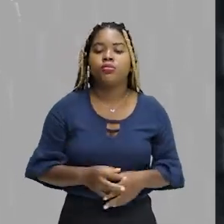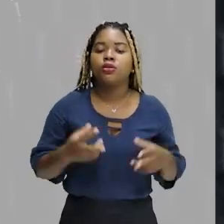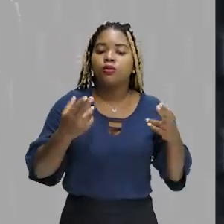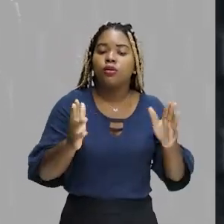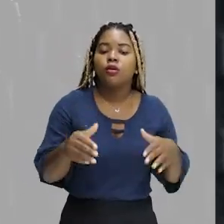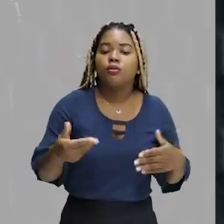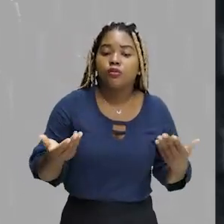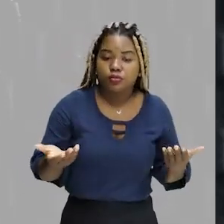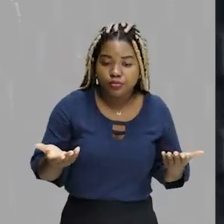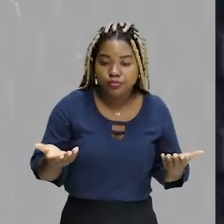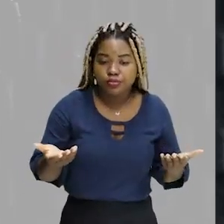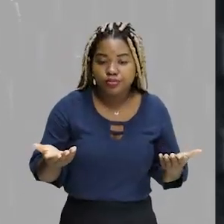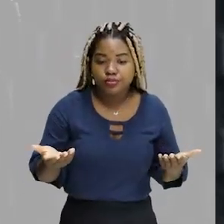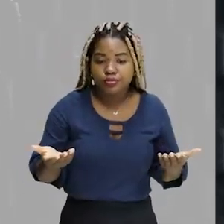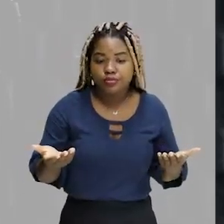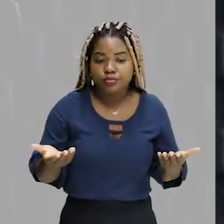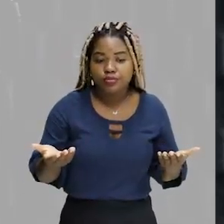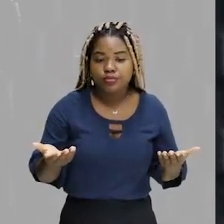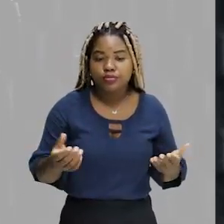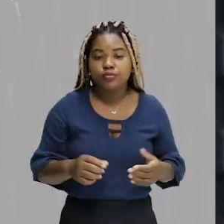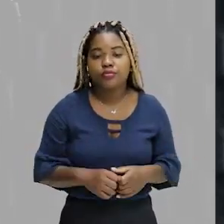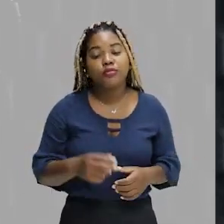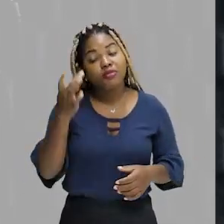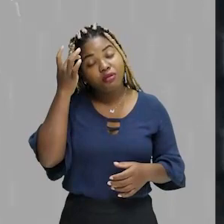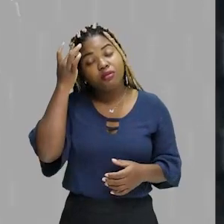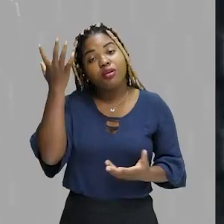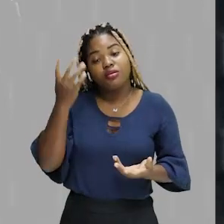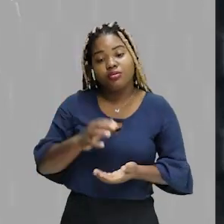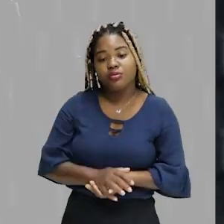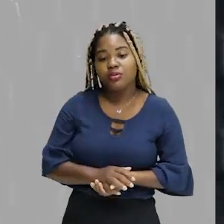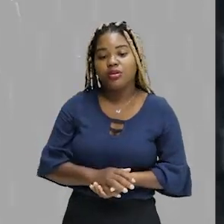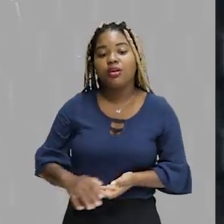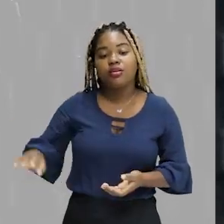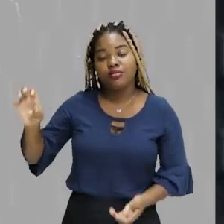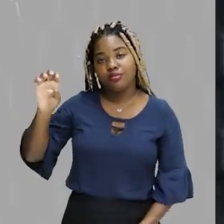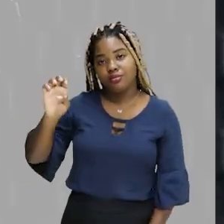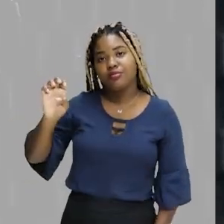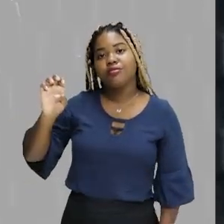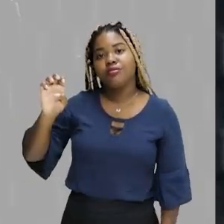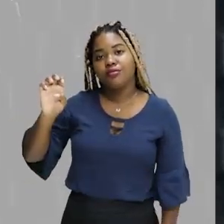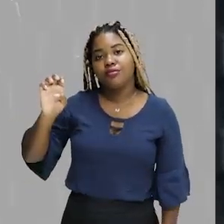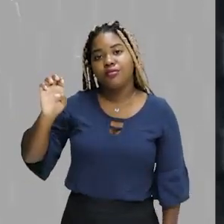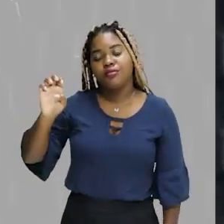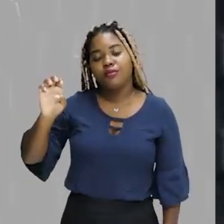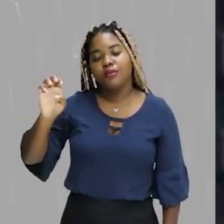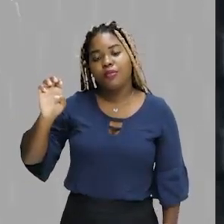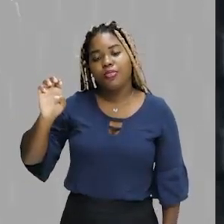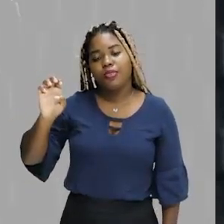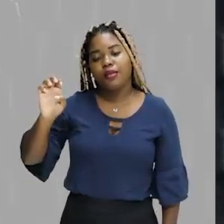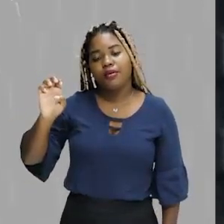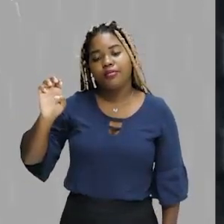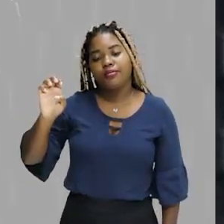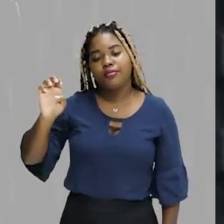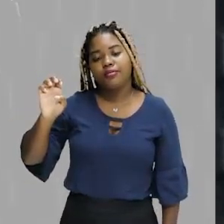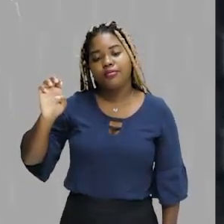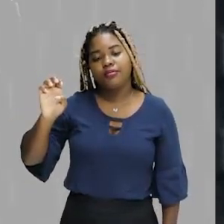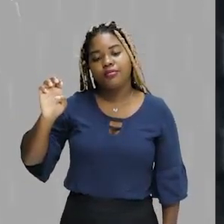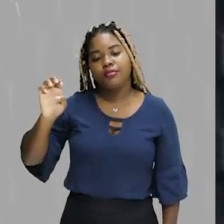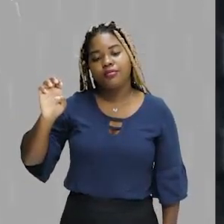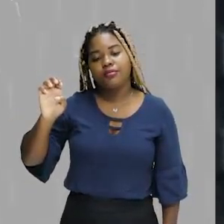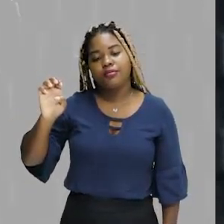semelhante a qual? Ficou fácil agora, né, turma? A letra E, né? Eu vou tentar aqui ler o nome,